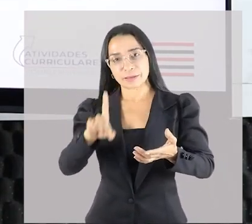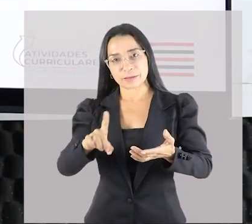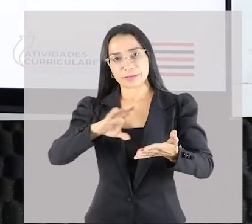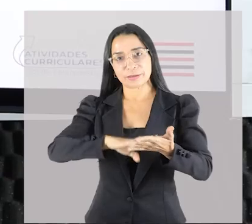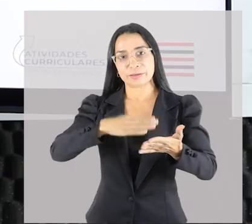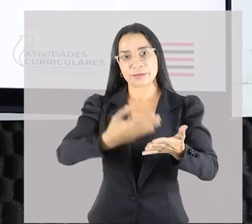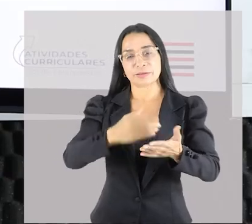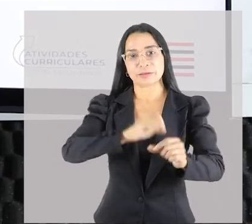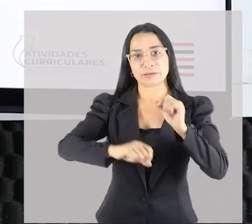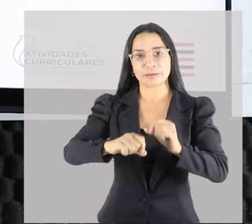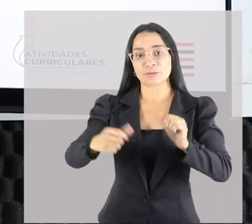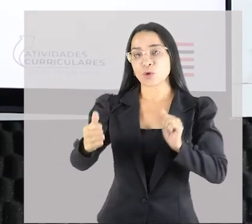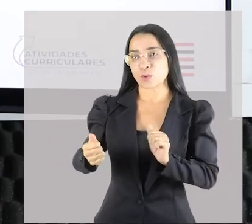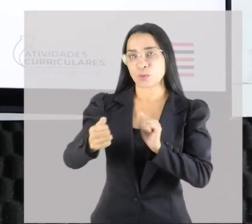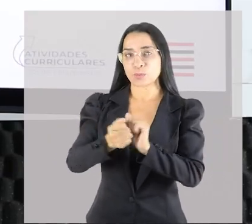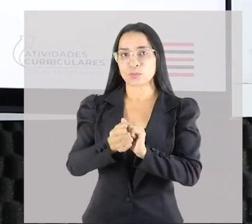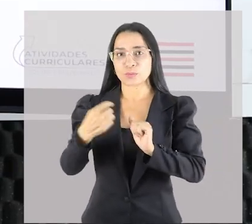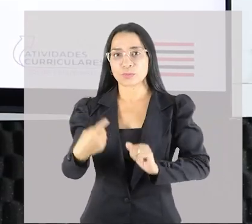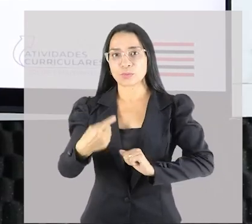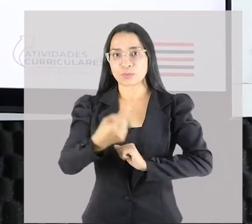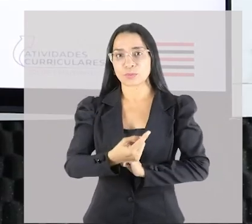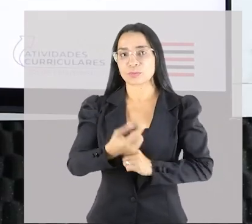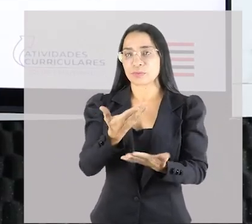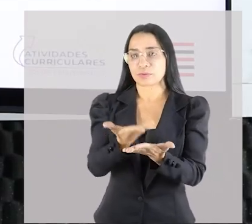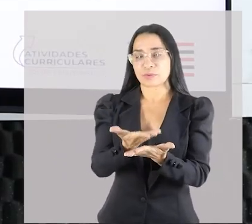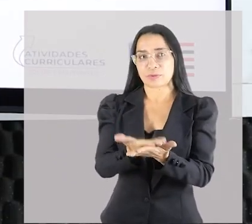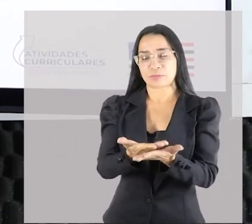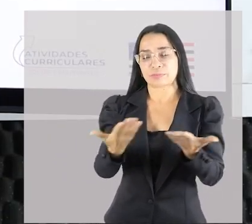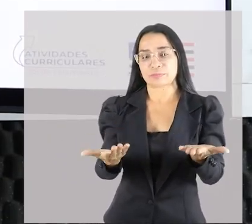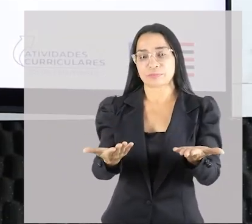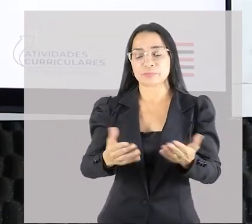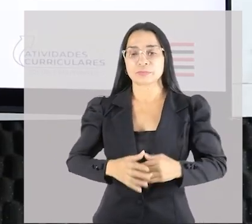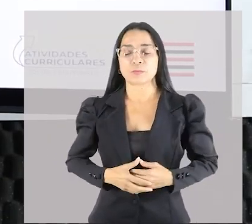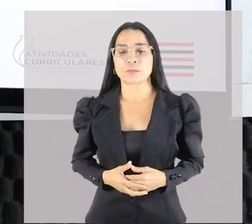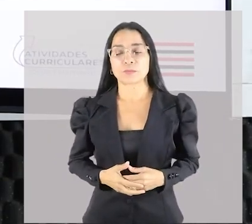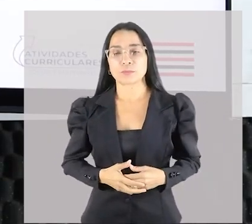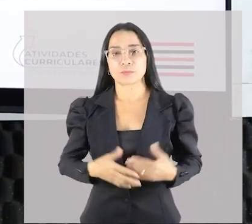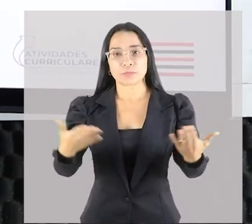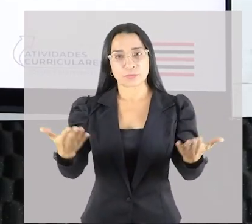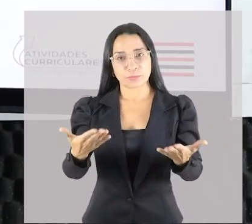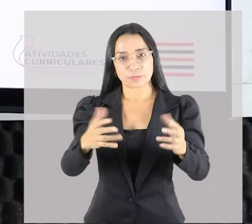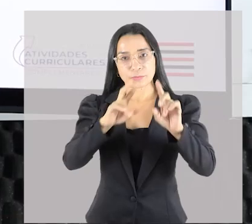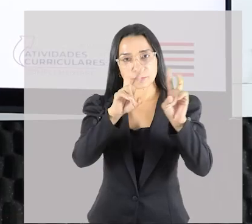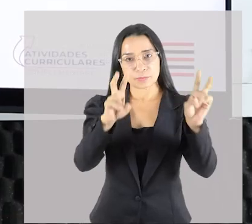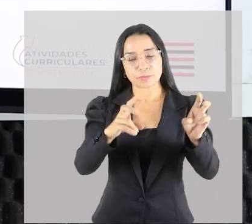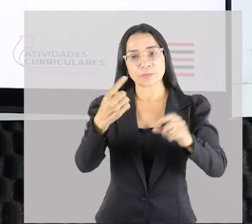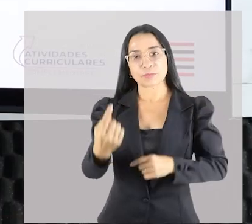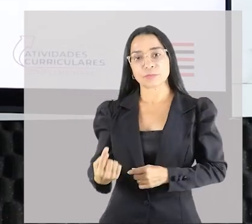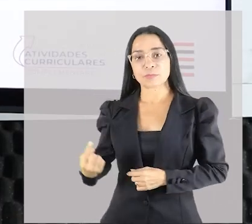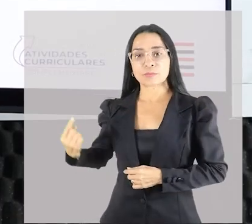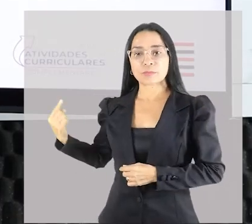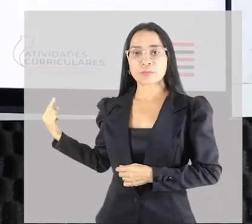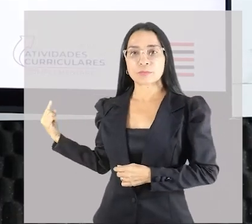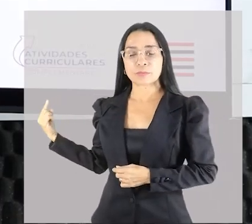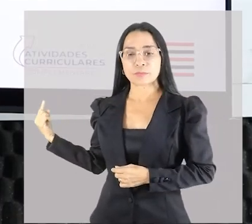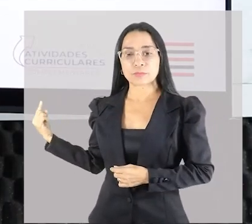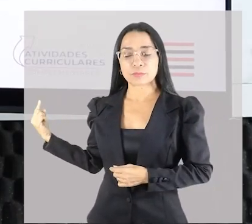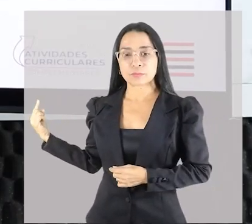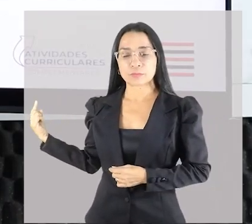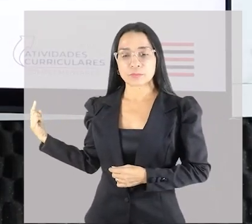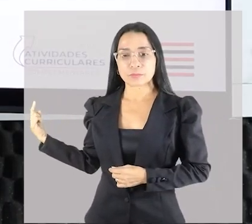Edna, que vai estar conosco nesta aula. Então vamos para a nossa aula. O tema da nossa aula, culturas,